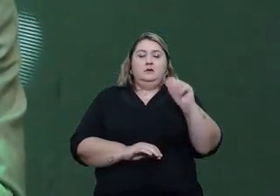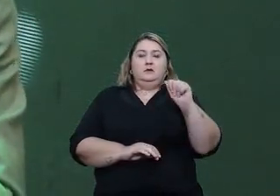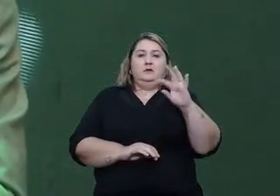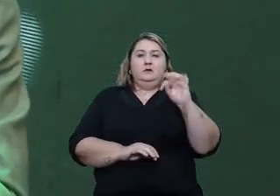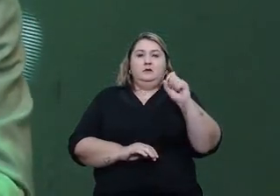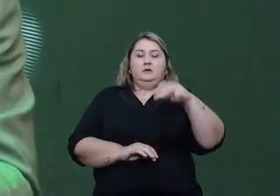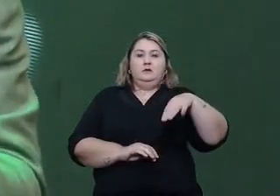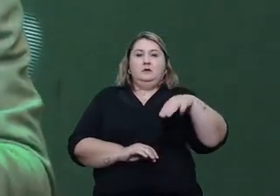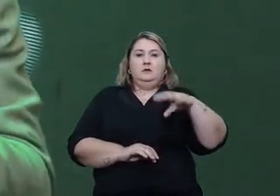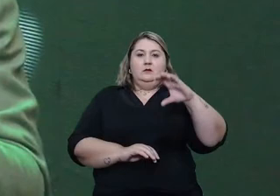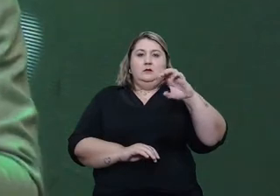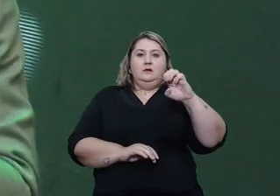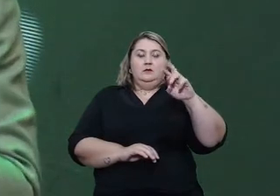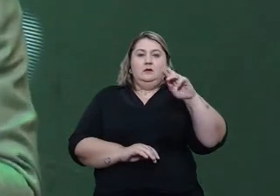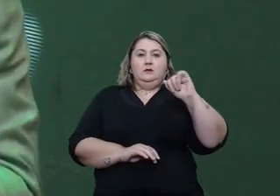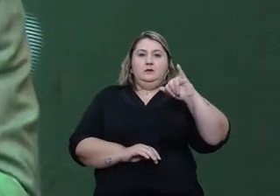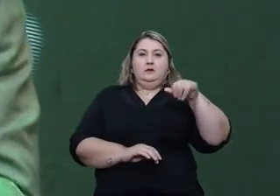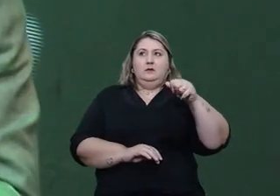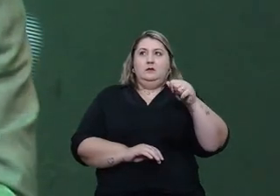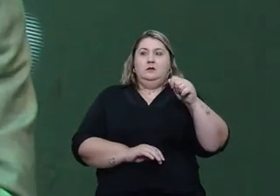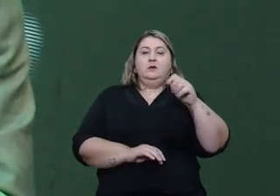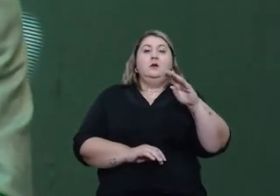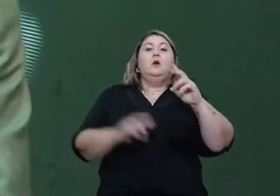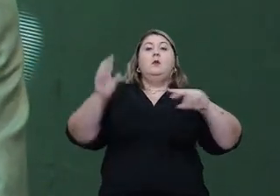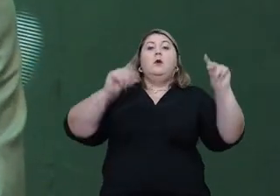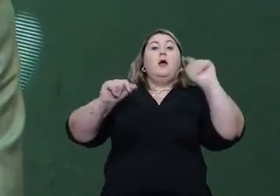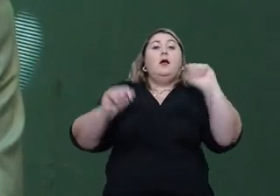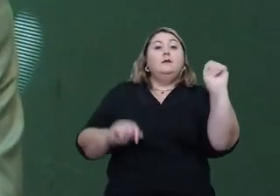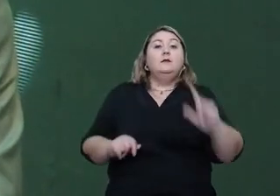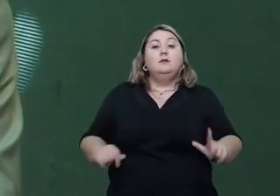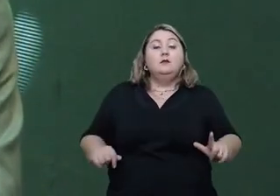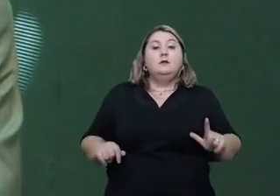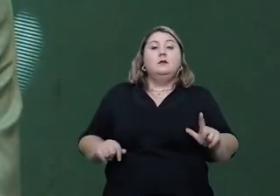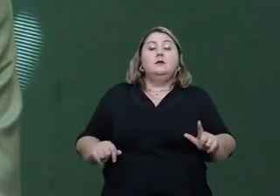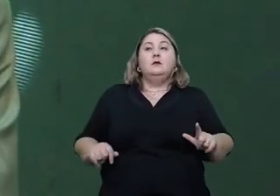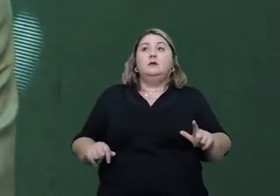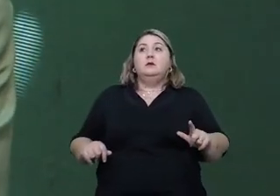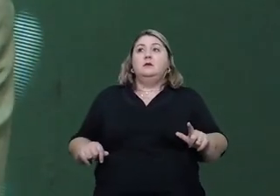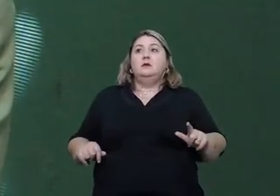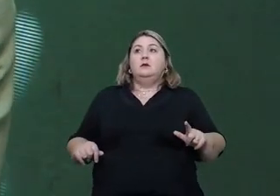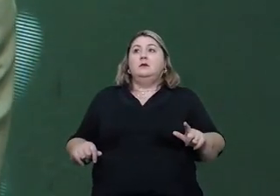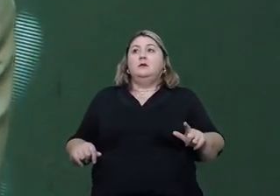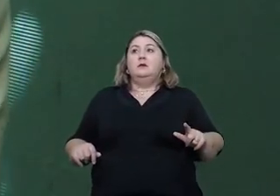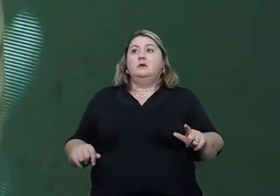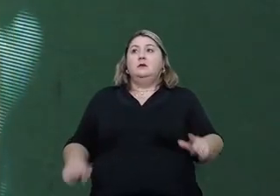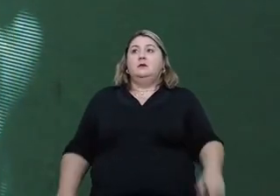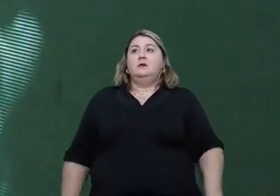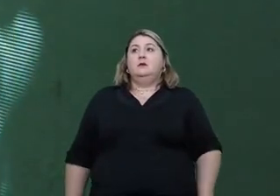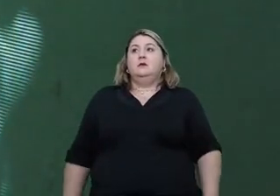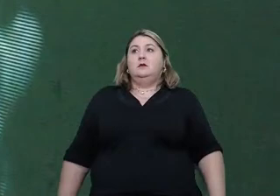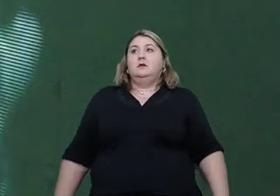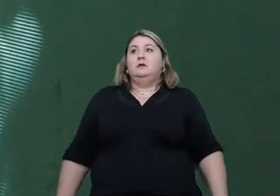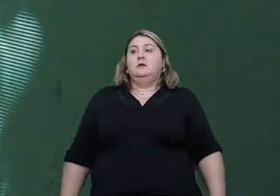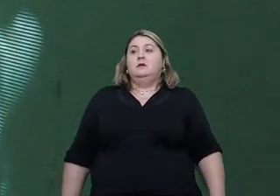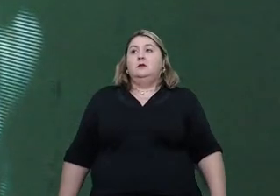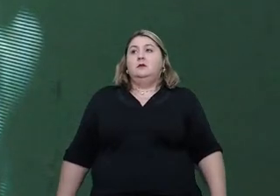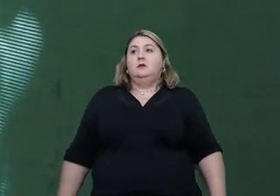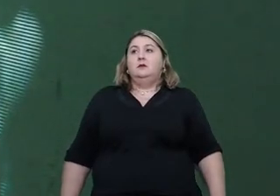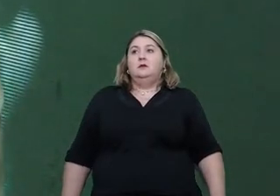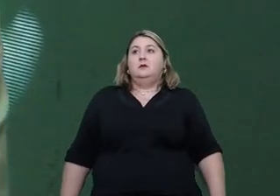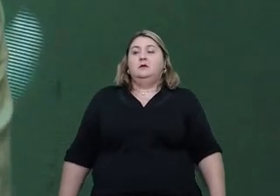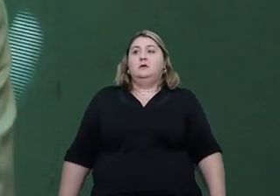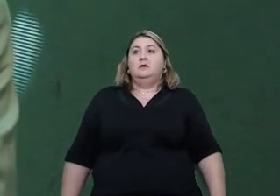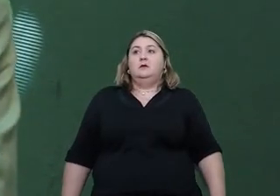na Cereja de novo. Boate Azul 1.500 vezes, né? November Rain, ó. Vamos chover aqui no novembro